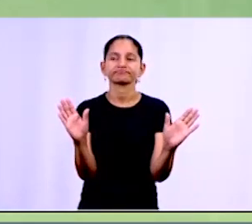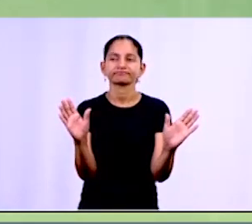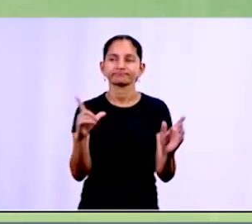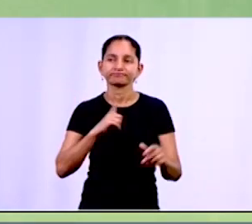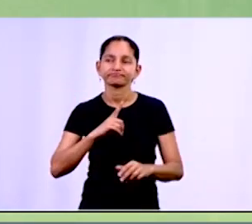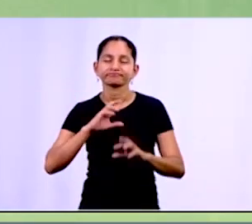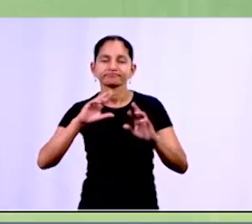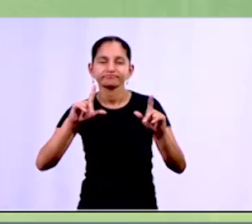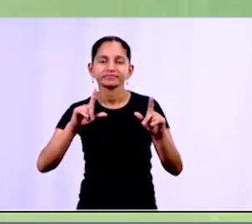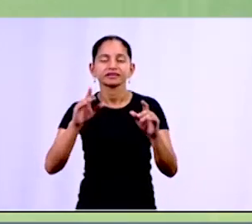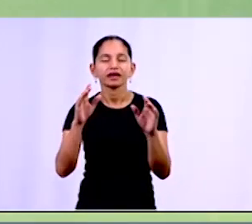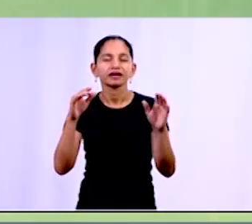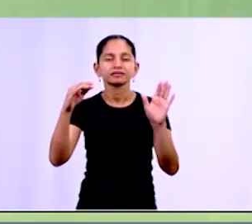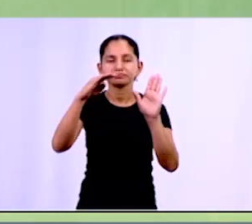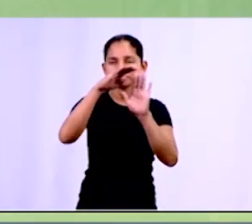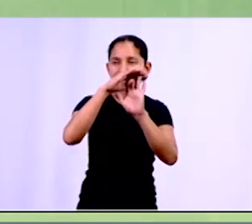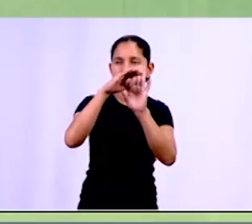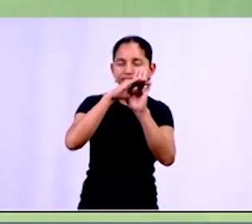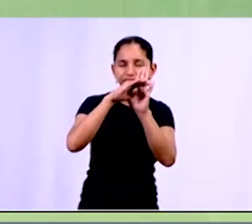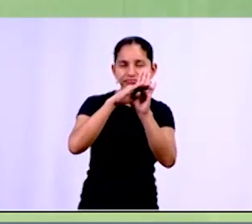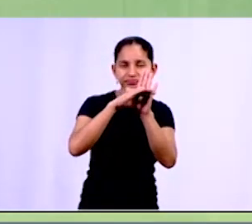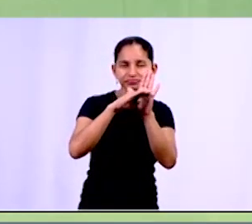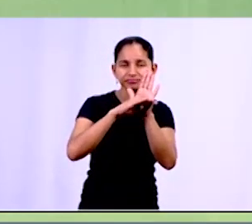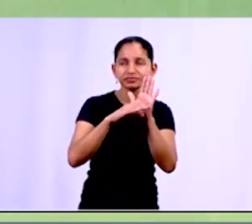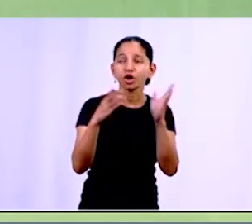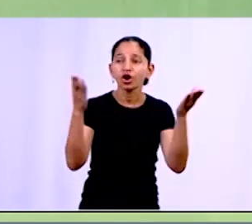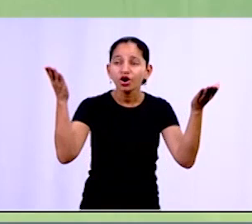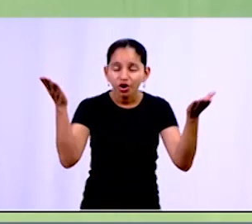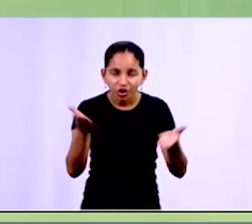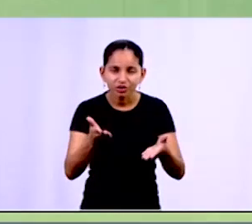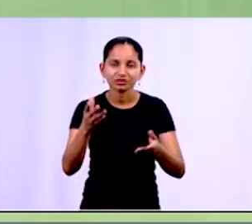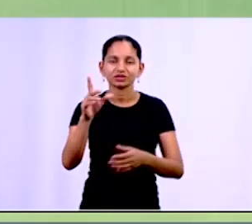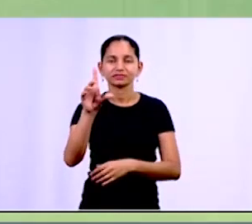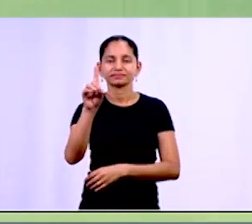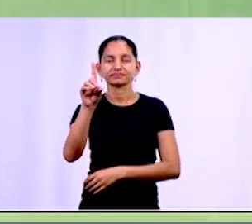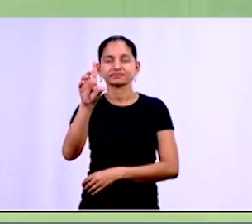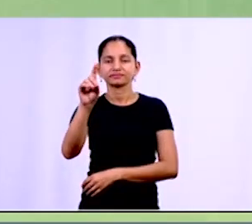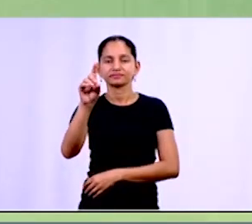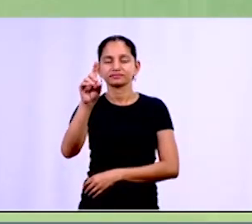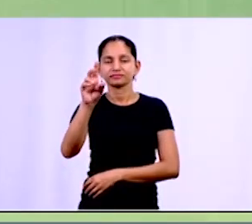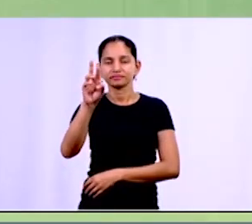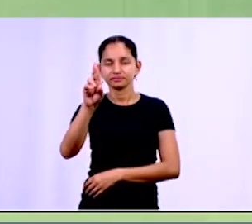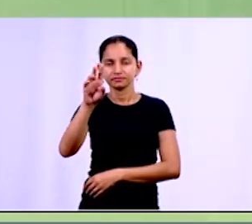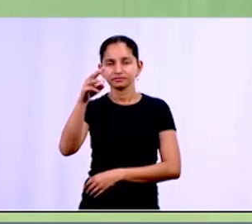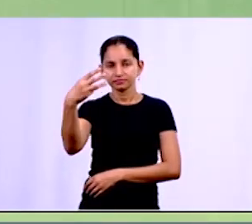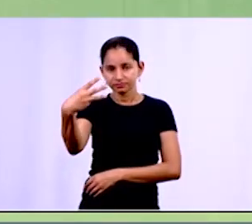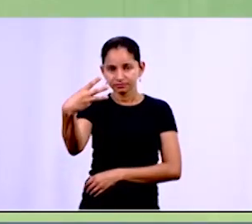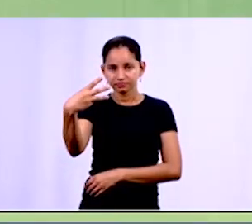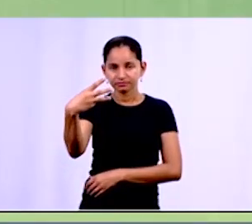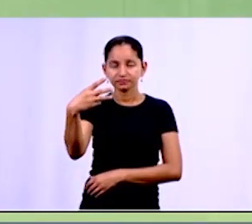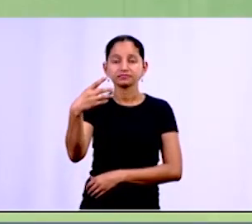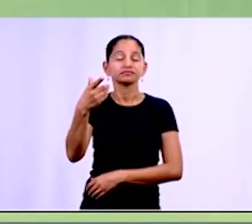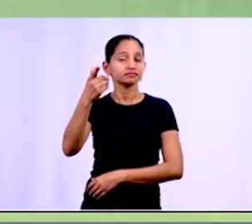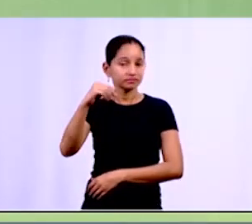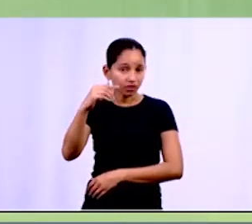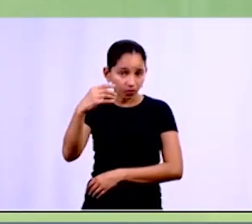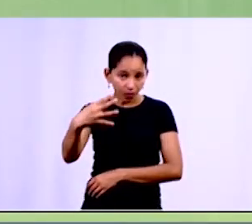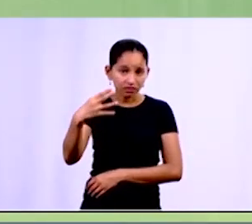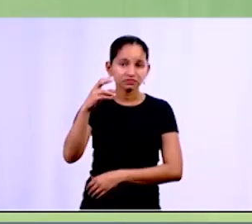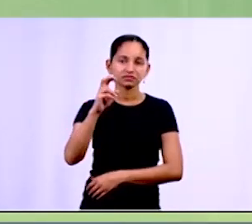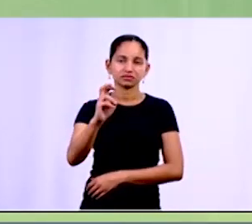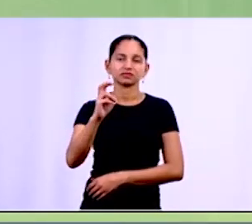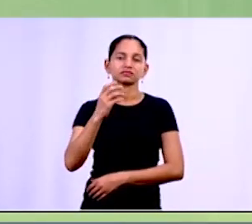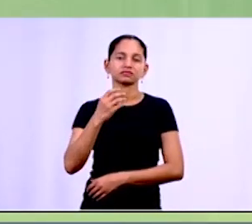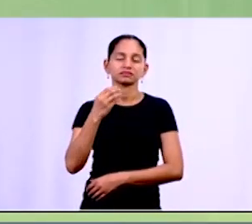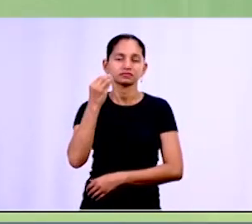DDR2, bem antiga, DDR3 é a padrão hoje, e as novas DDR4, DDR5, inclusive